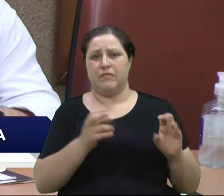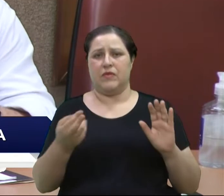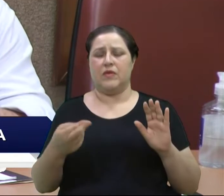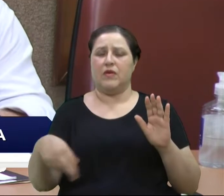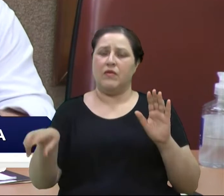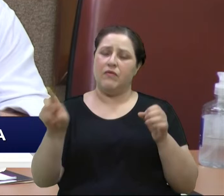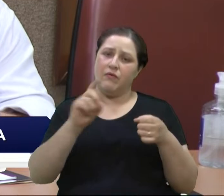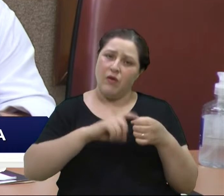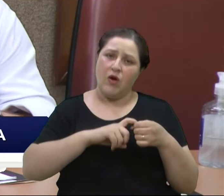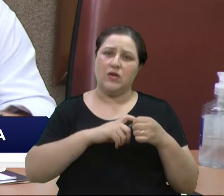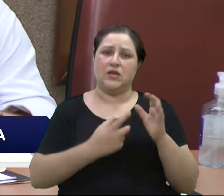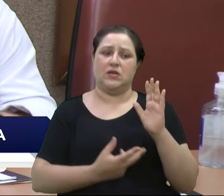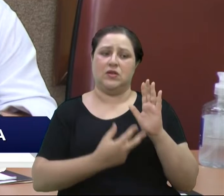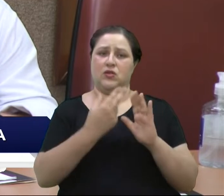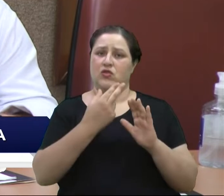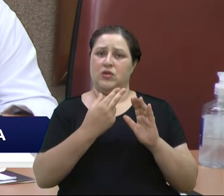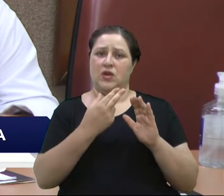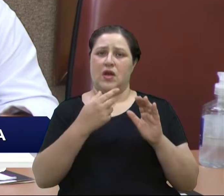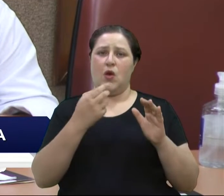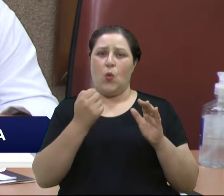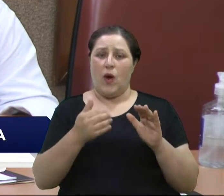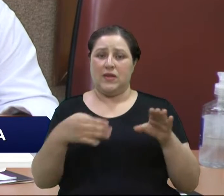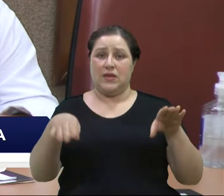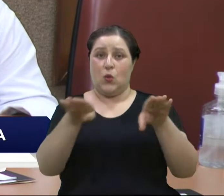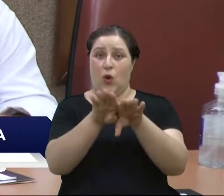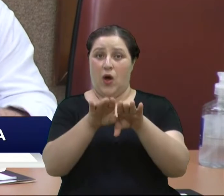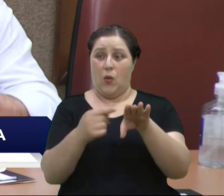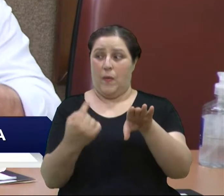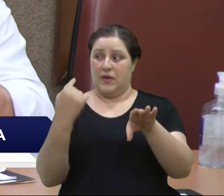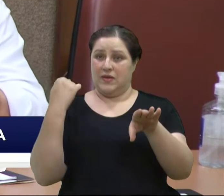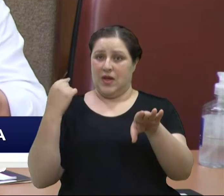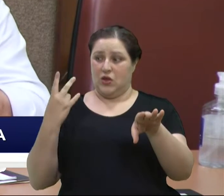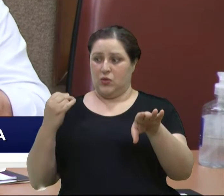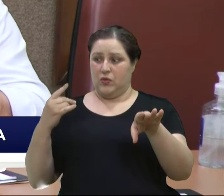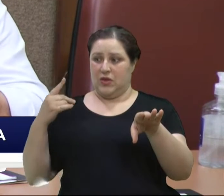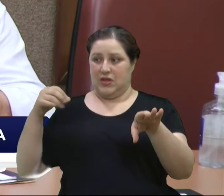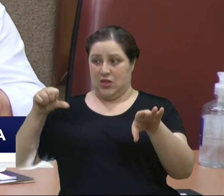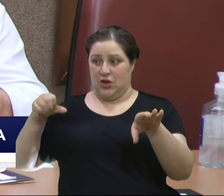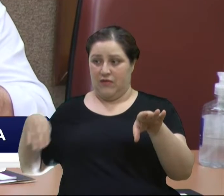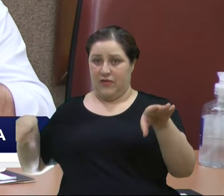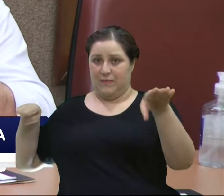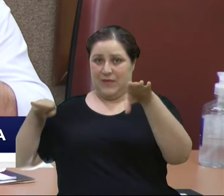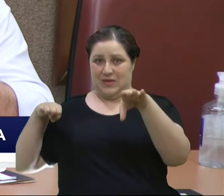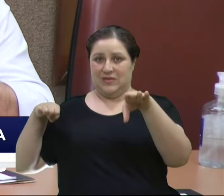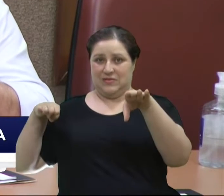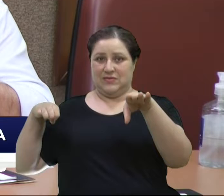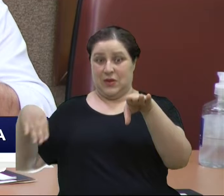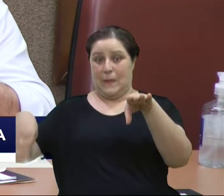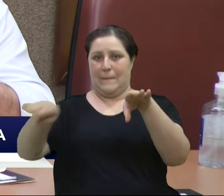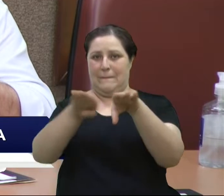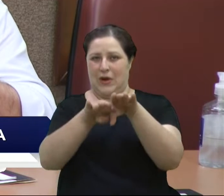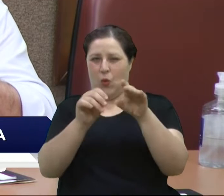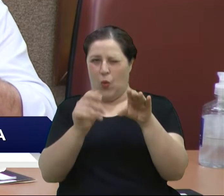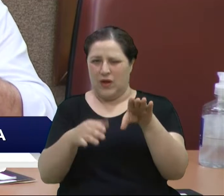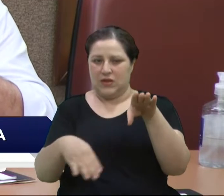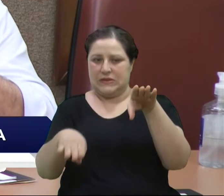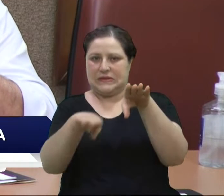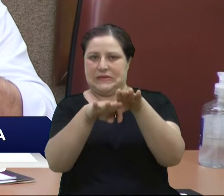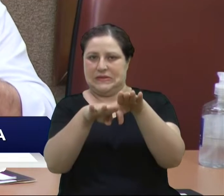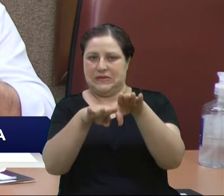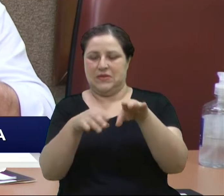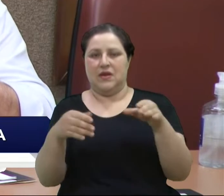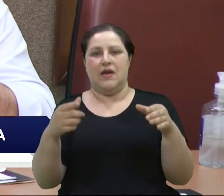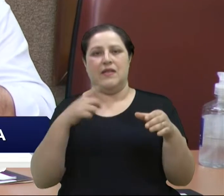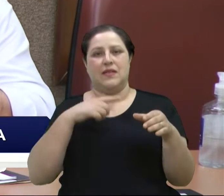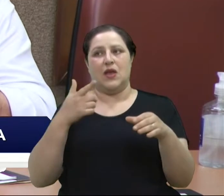das cirurgias, que estamos quase no mesmo patamar de 2019, e tem a obra. A obra é uma saída